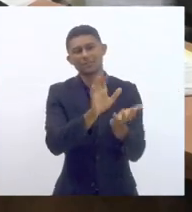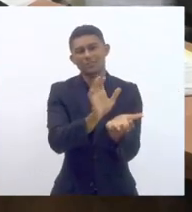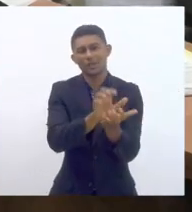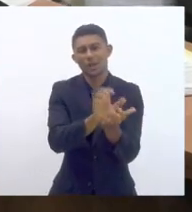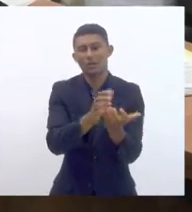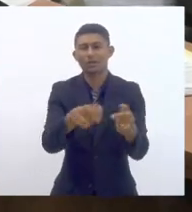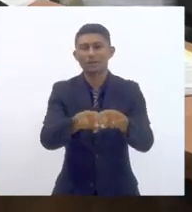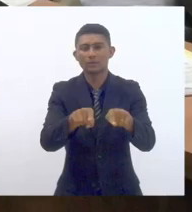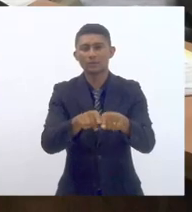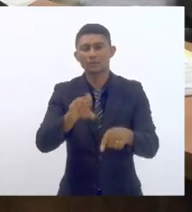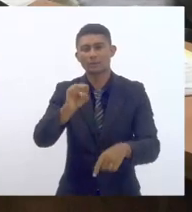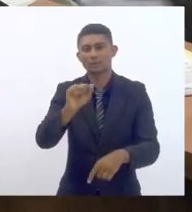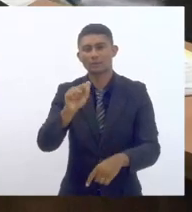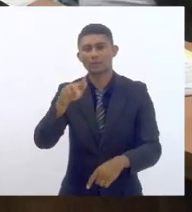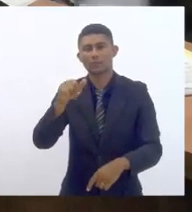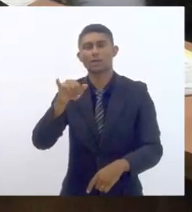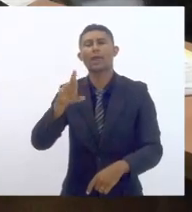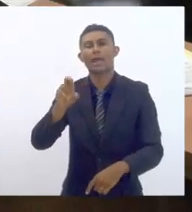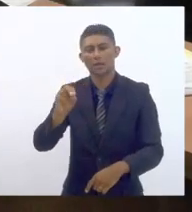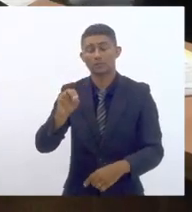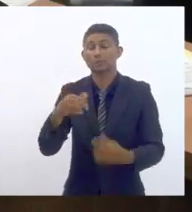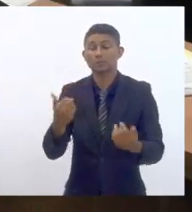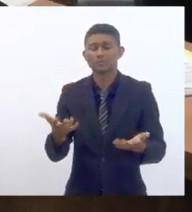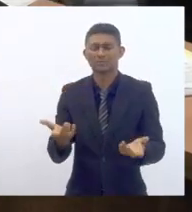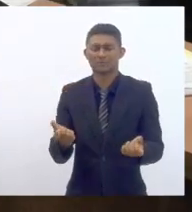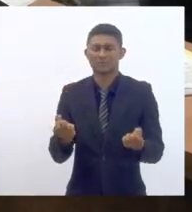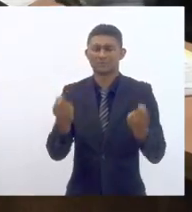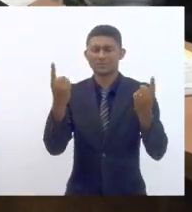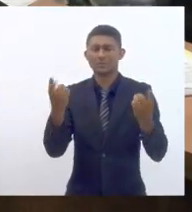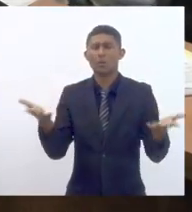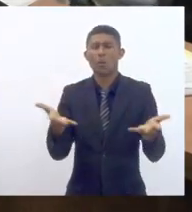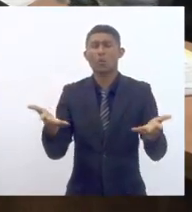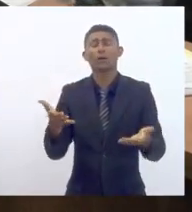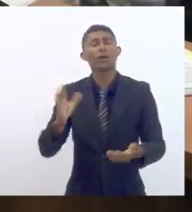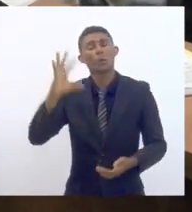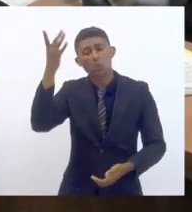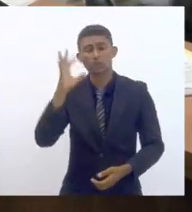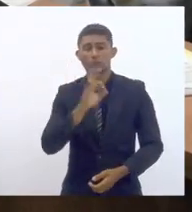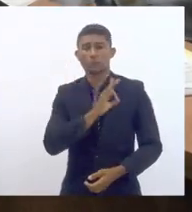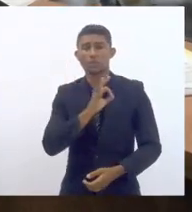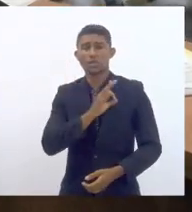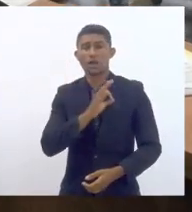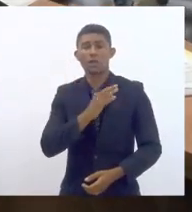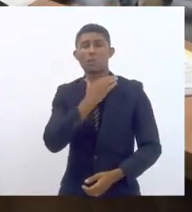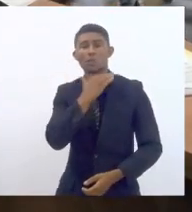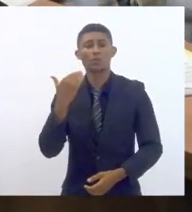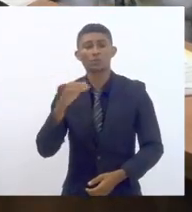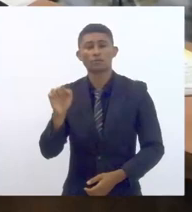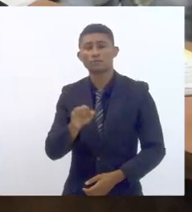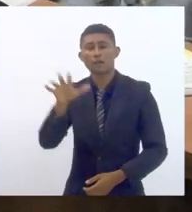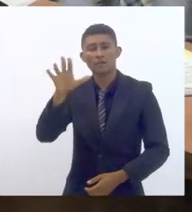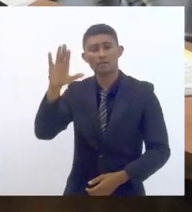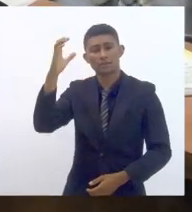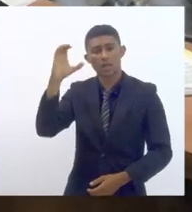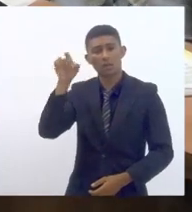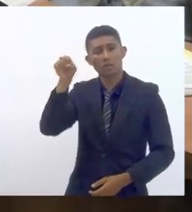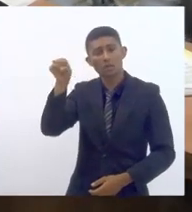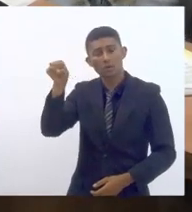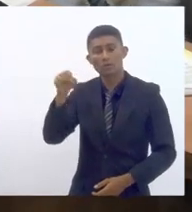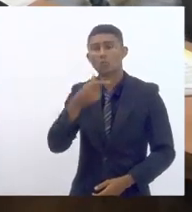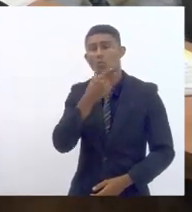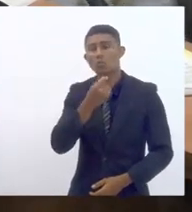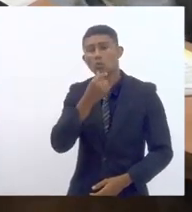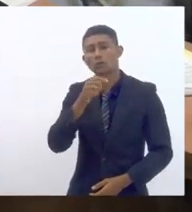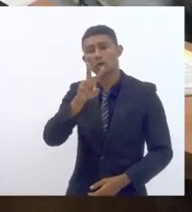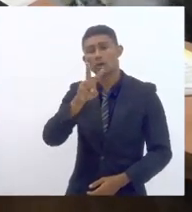no Salgueiro. Engraçado que hoje nós tivemos um policial morto na favela do Marítimo em Niterói, Cabo